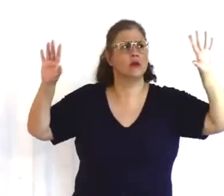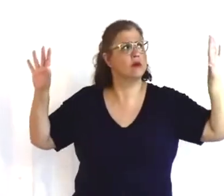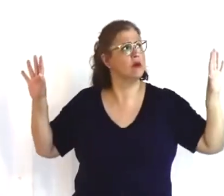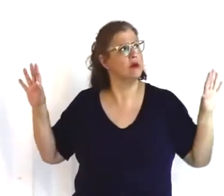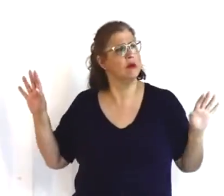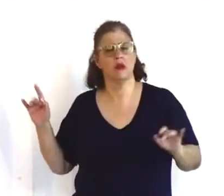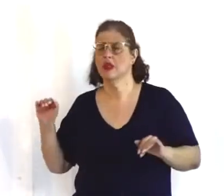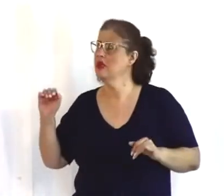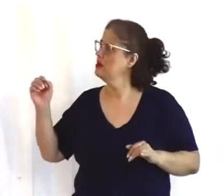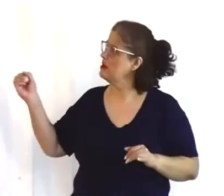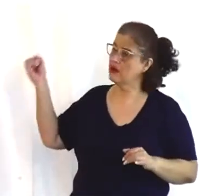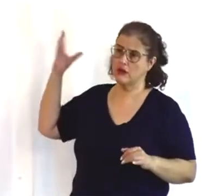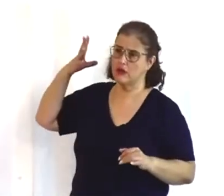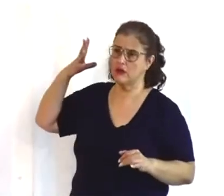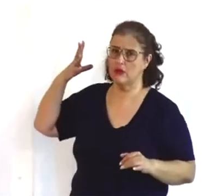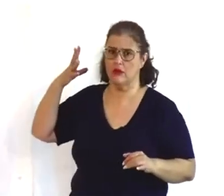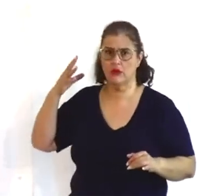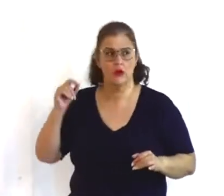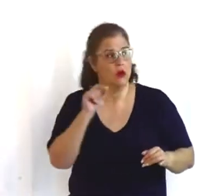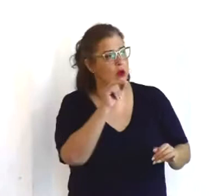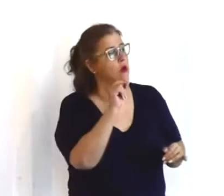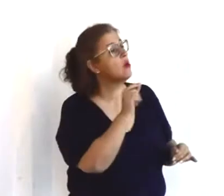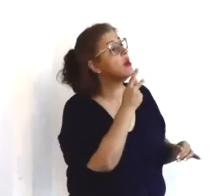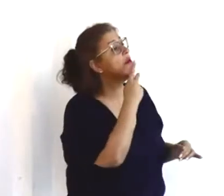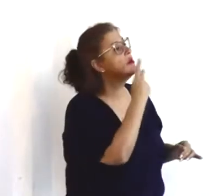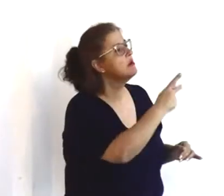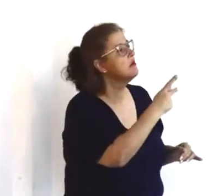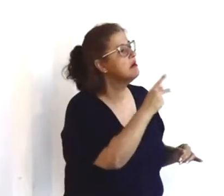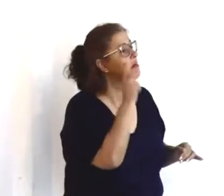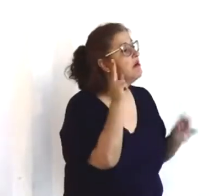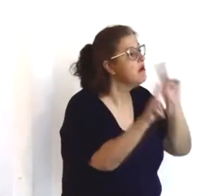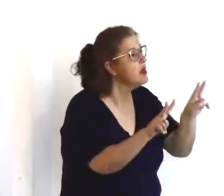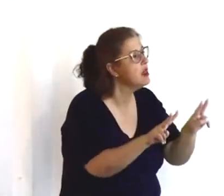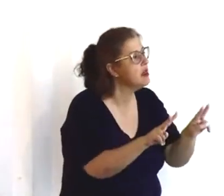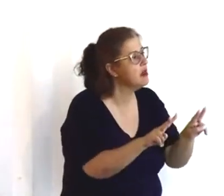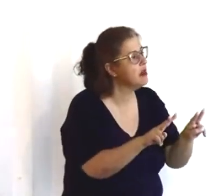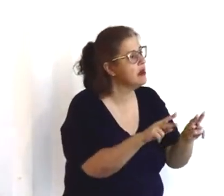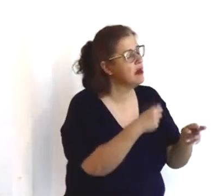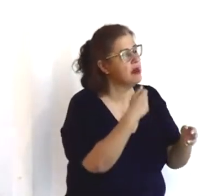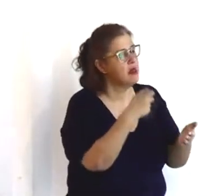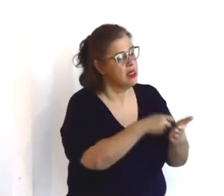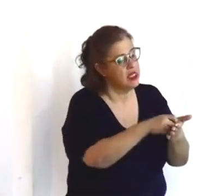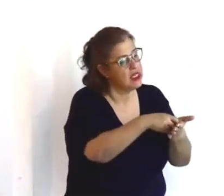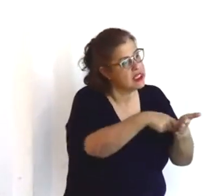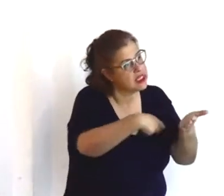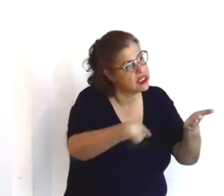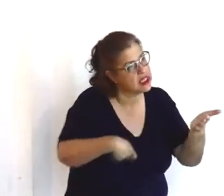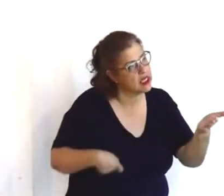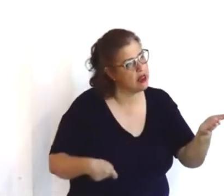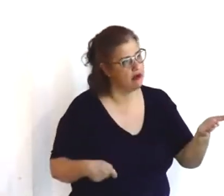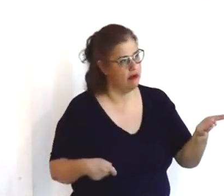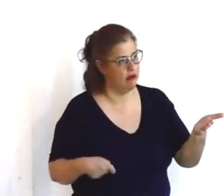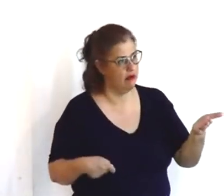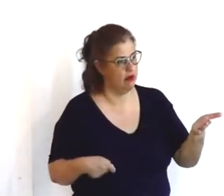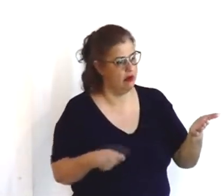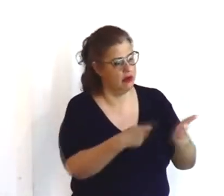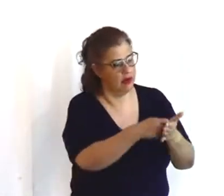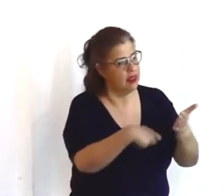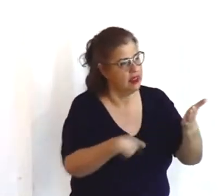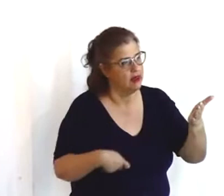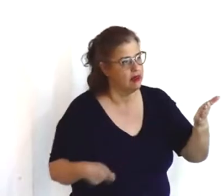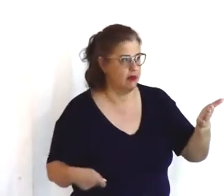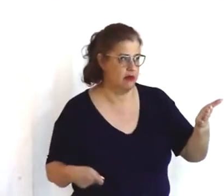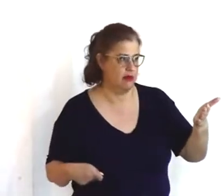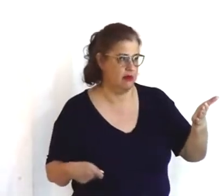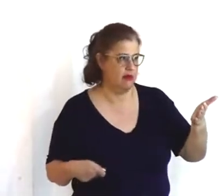que vês, escreve em livro e manda às 7 igrejas: Éfeso, Esmirna, Pérgamo,